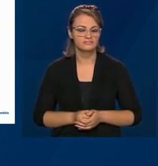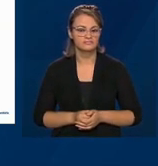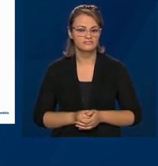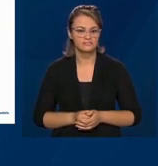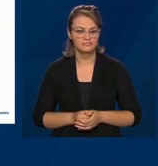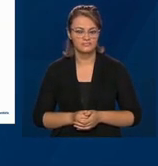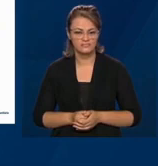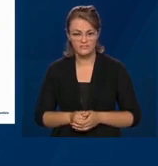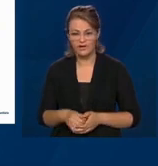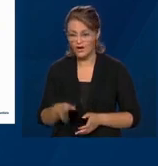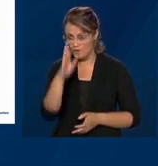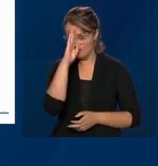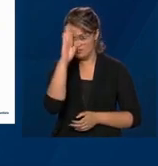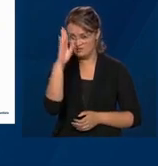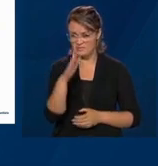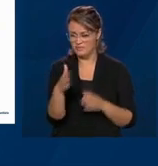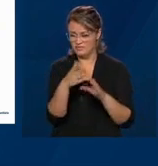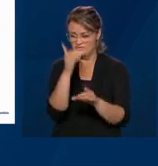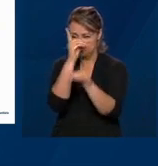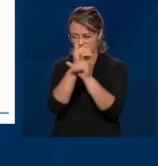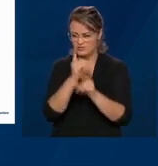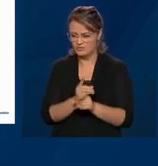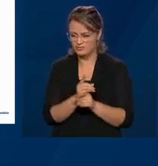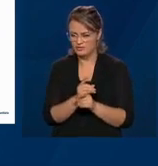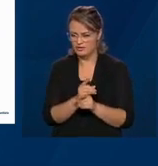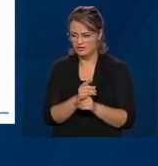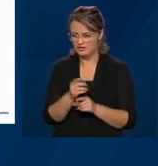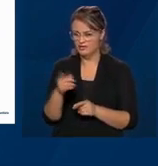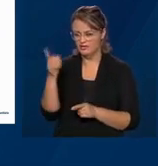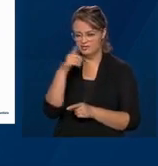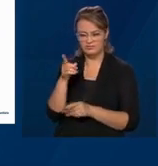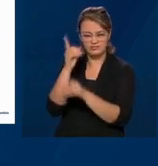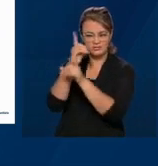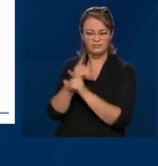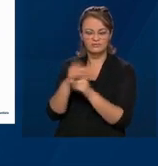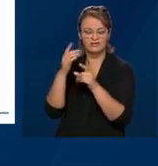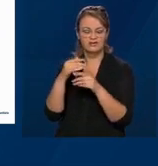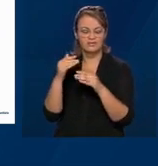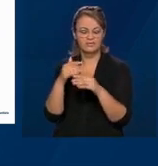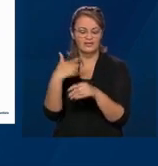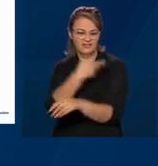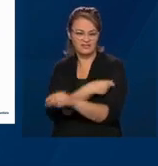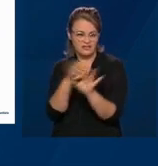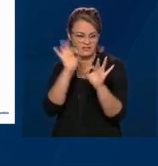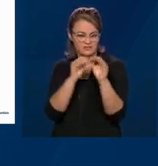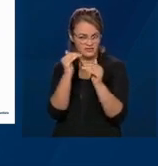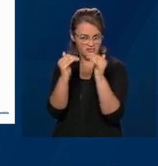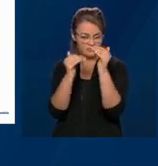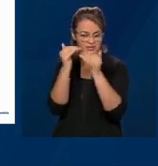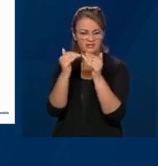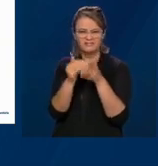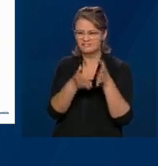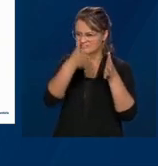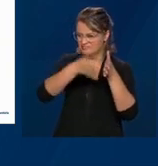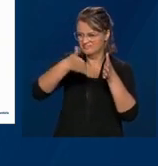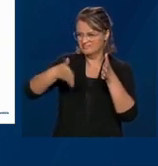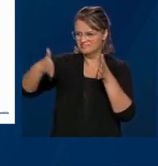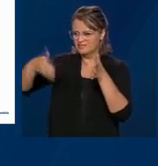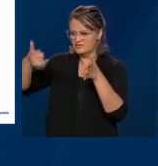Os principais aspectos que nós avaliamos, então, como agência reguladora, nessa parte do desenvolvimento da vacina, todo esse processo que eu falei para